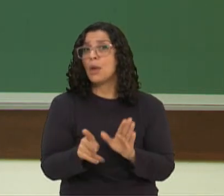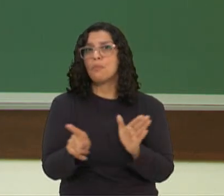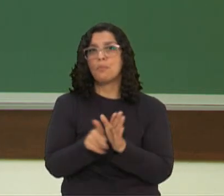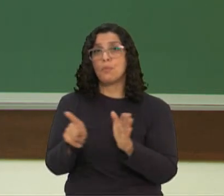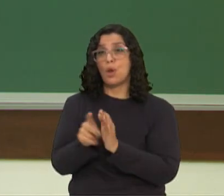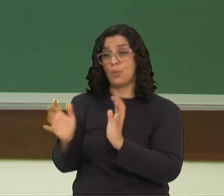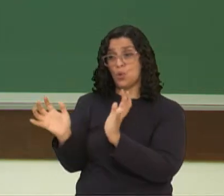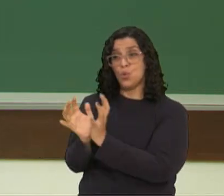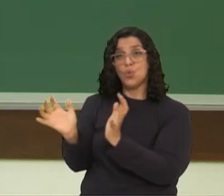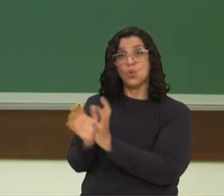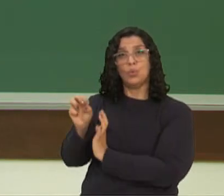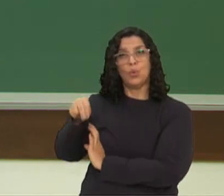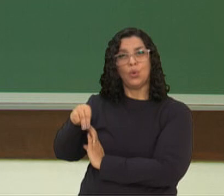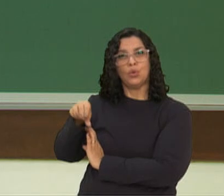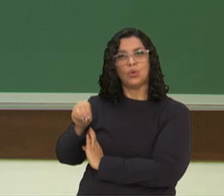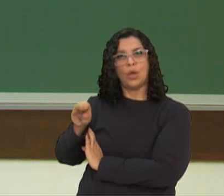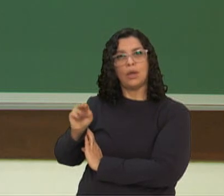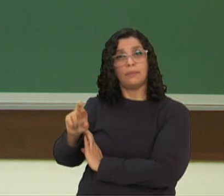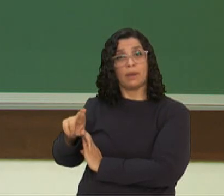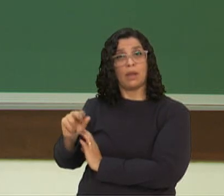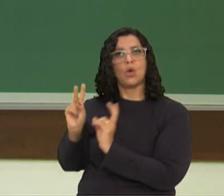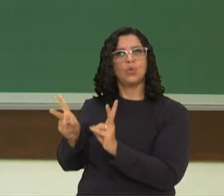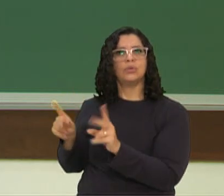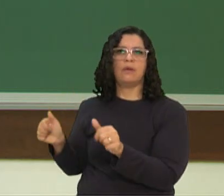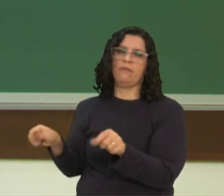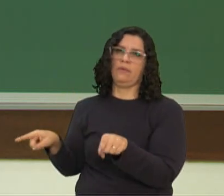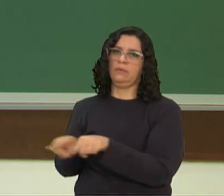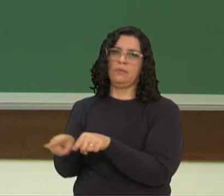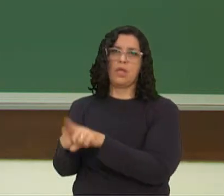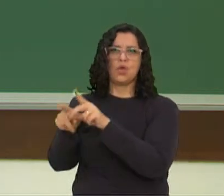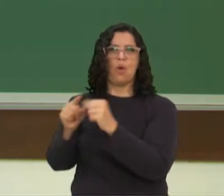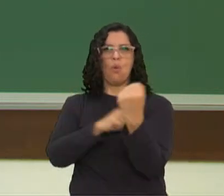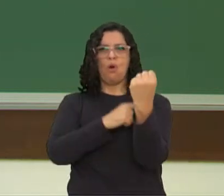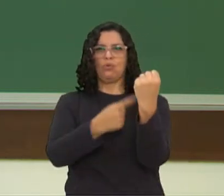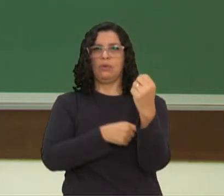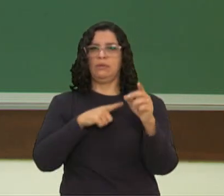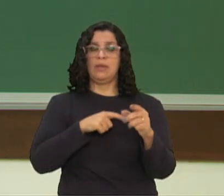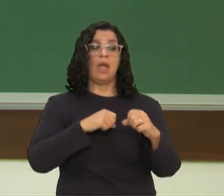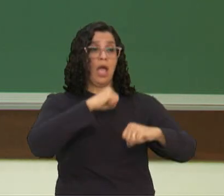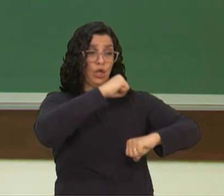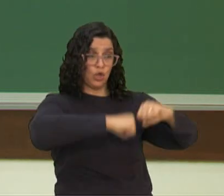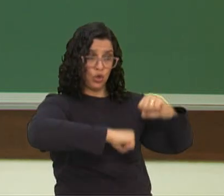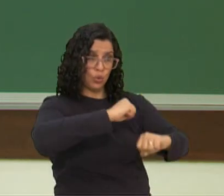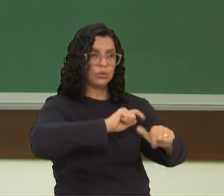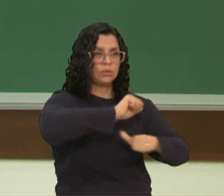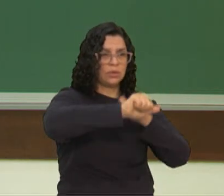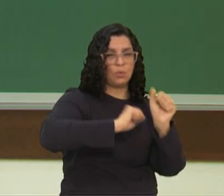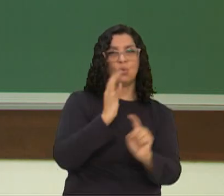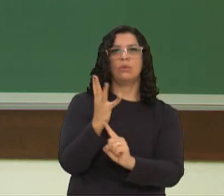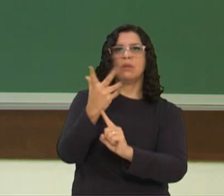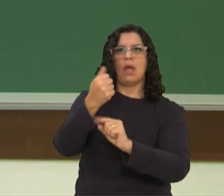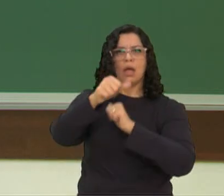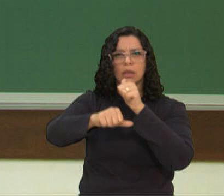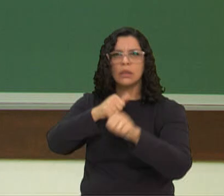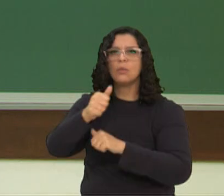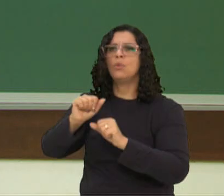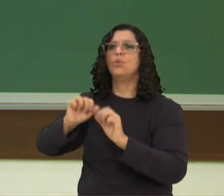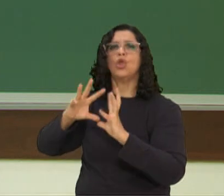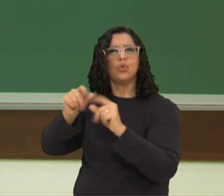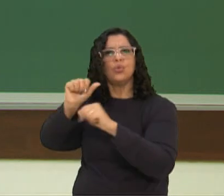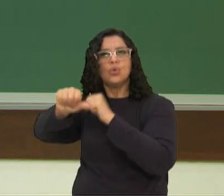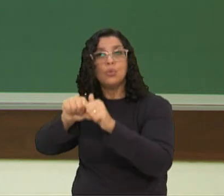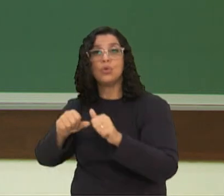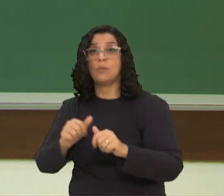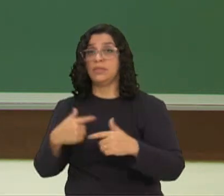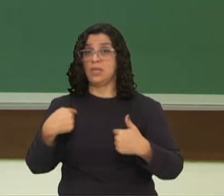nobres. Então eles queriam modernizar a economia, queriam modernizar a indústria, queriam modernizar a arte, queriam, mas eles não queriam abrir mão